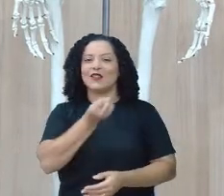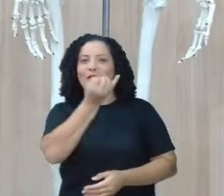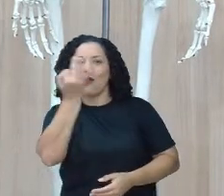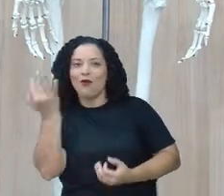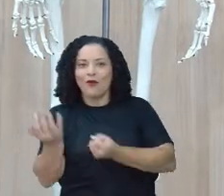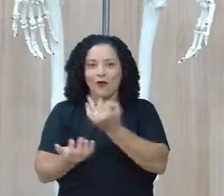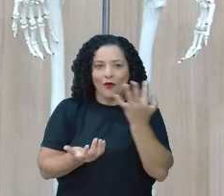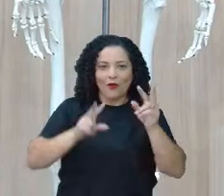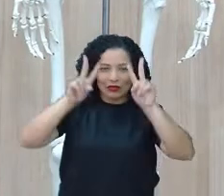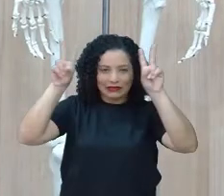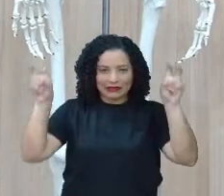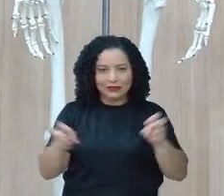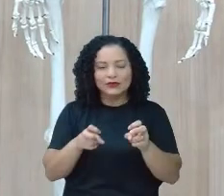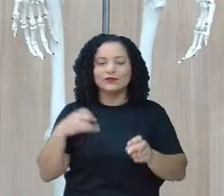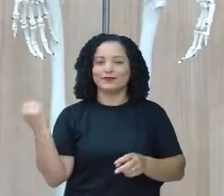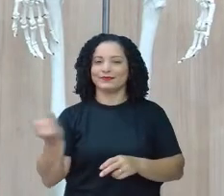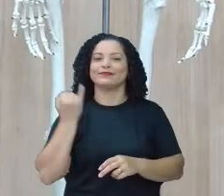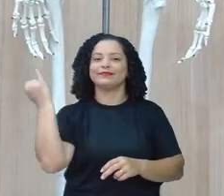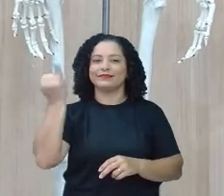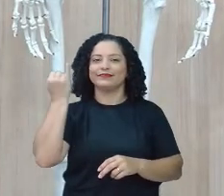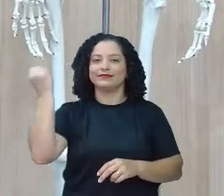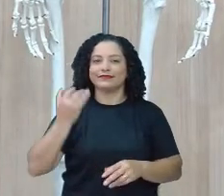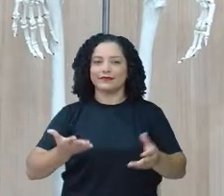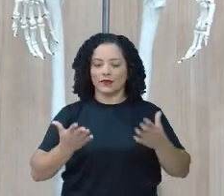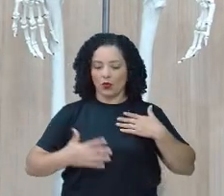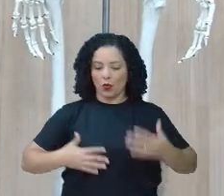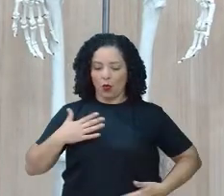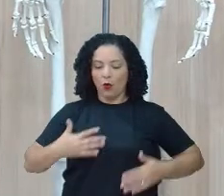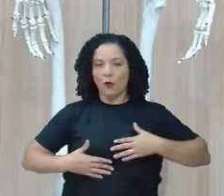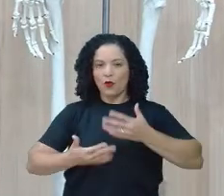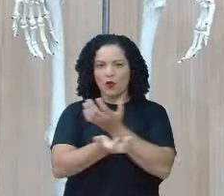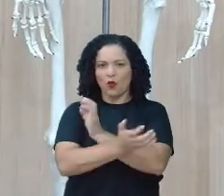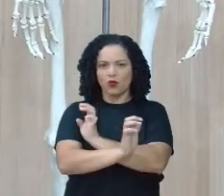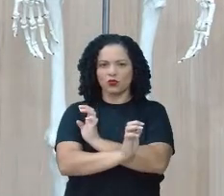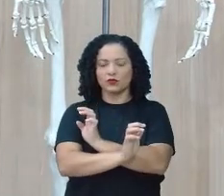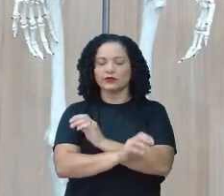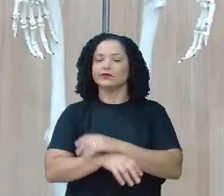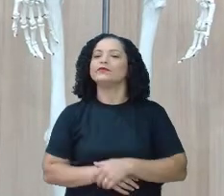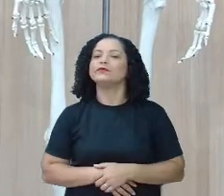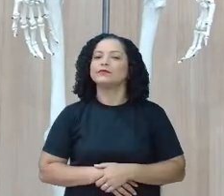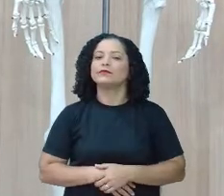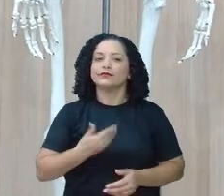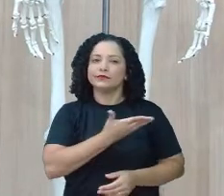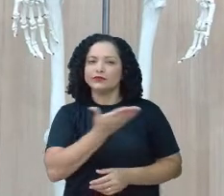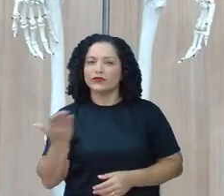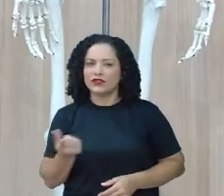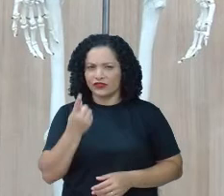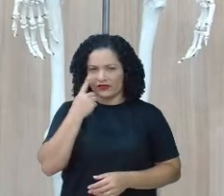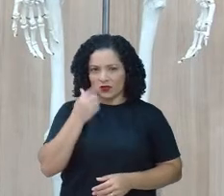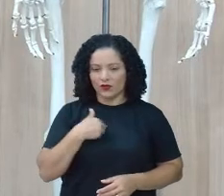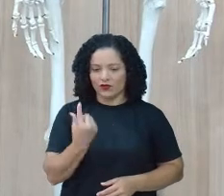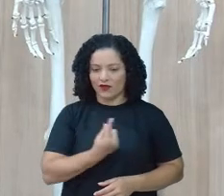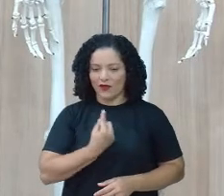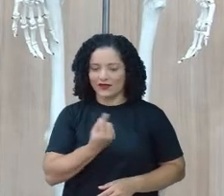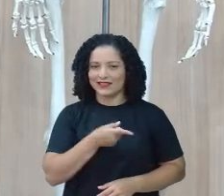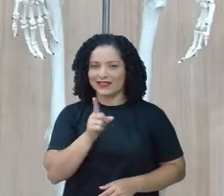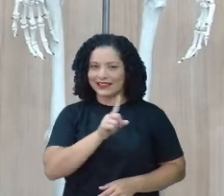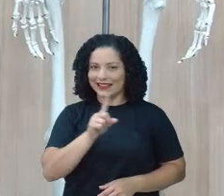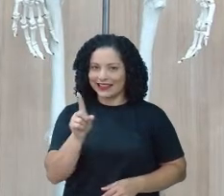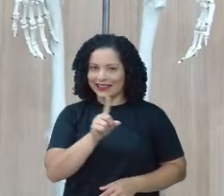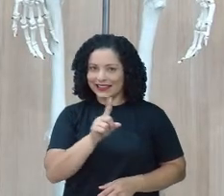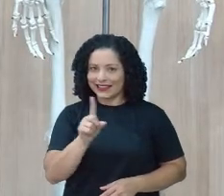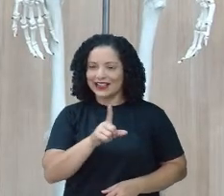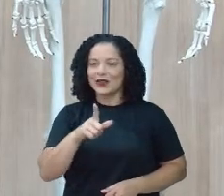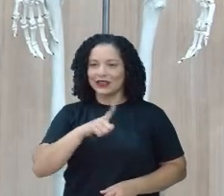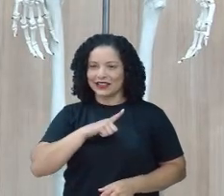gente conversar a respeito desses ossos, né? E vocês viram já que eu não estou aqui sozinha, eu trouxe alguém hoje